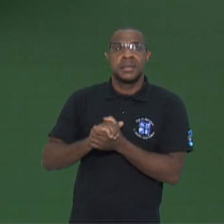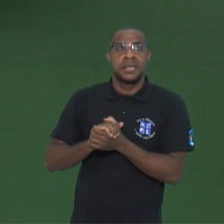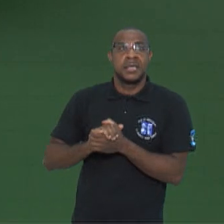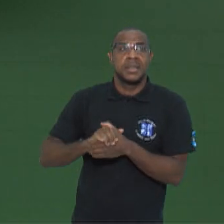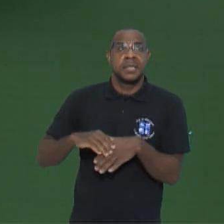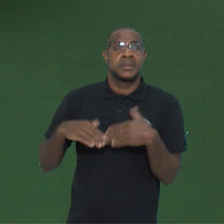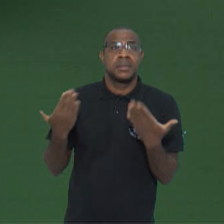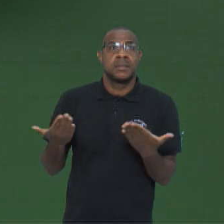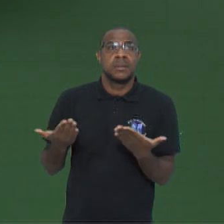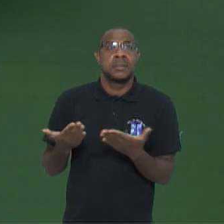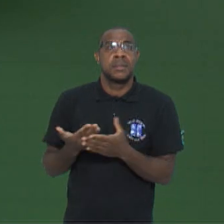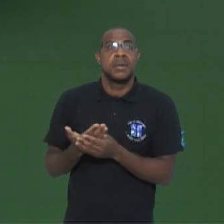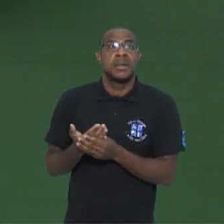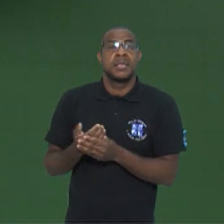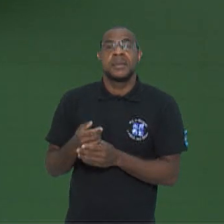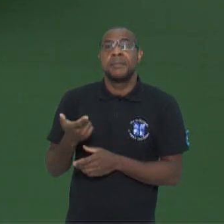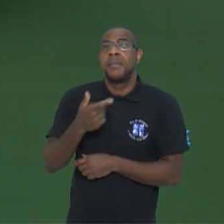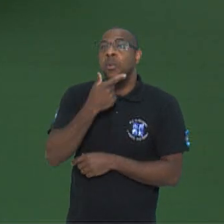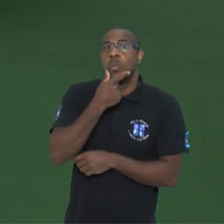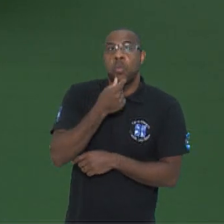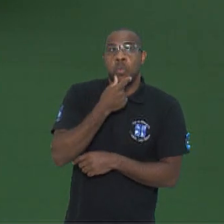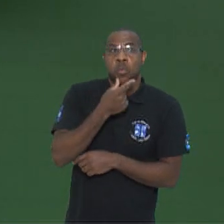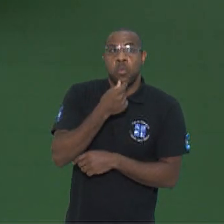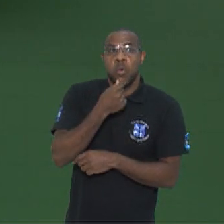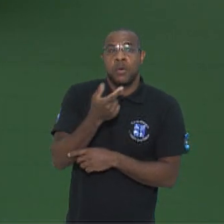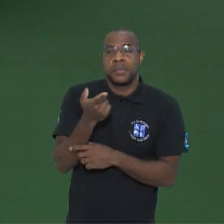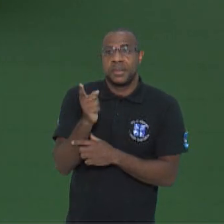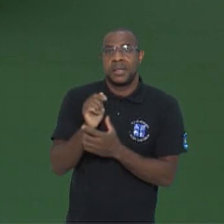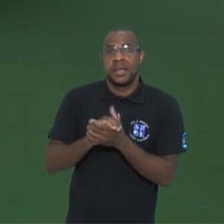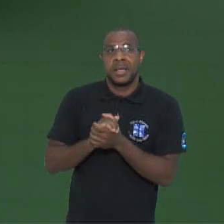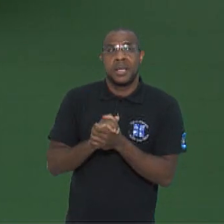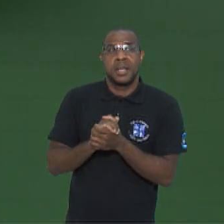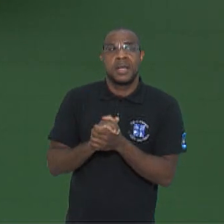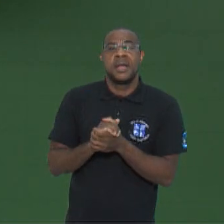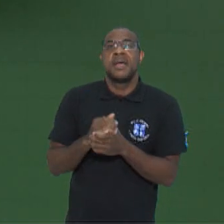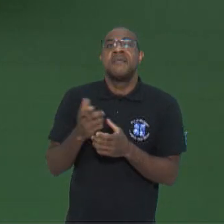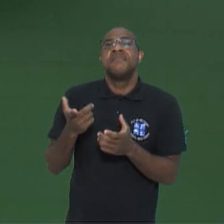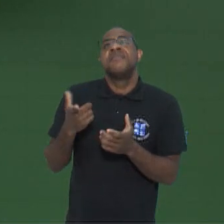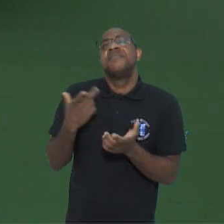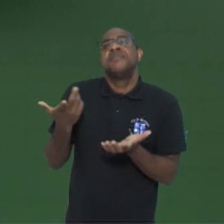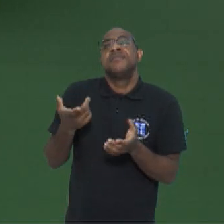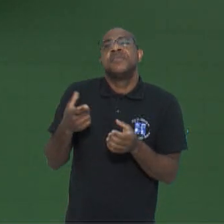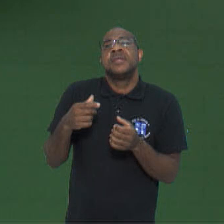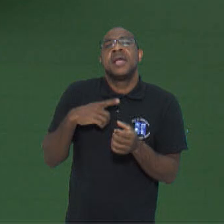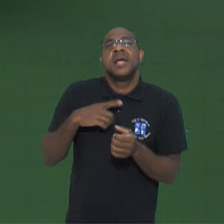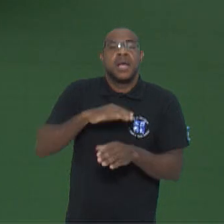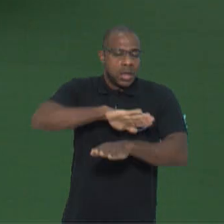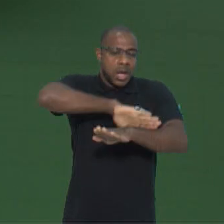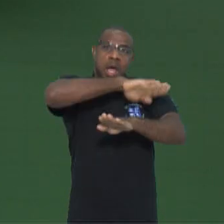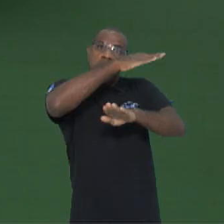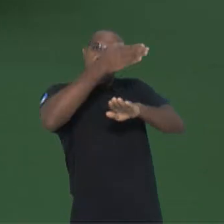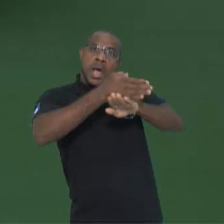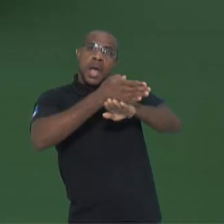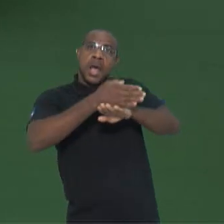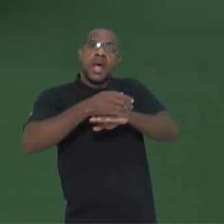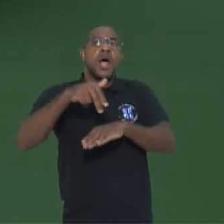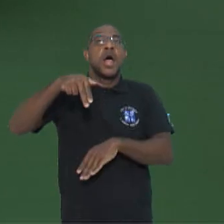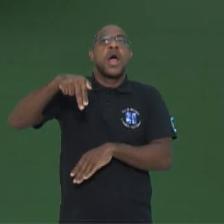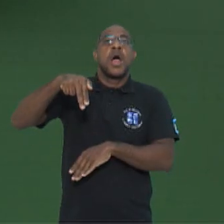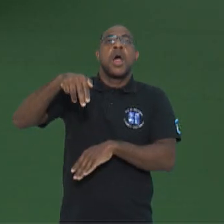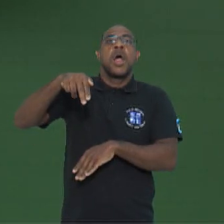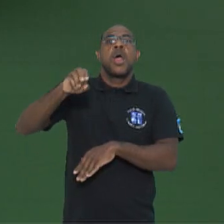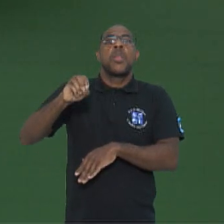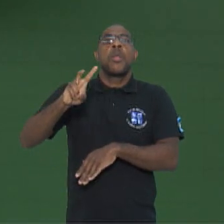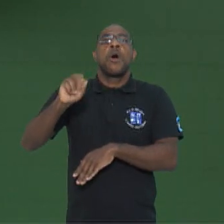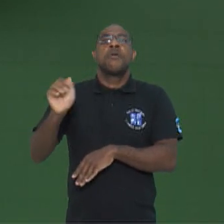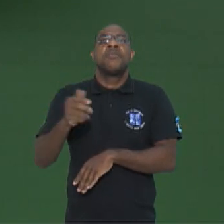dificuldade. Para o Messner, as pirâmides de Karsten, que fica na Nova Guiné, seria uma montanha de muito mais